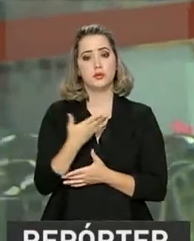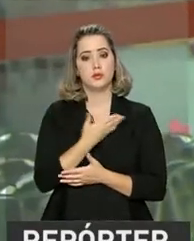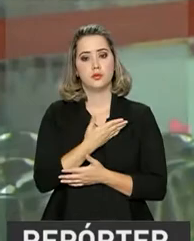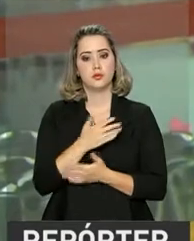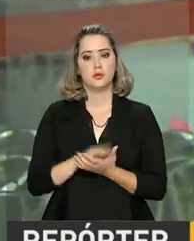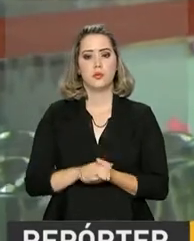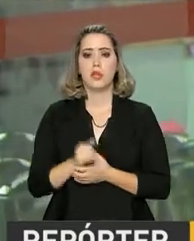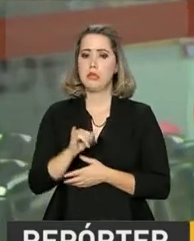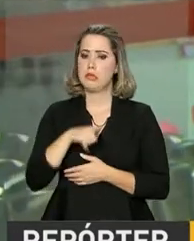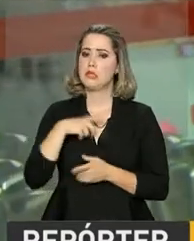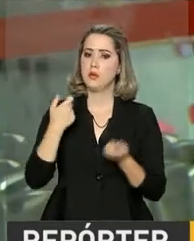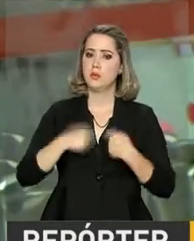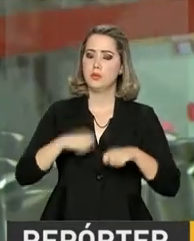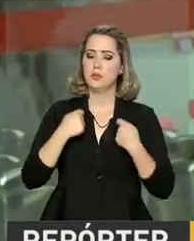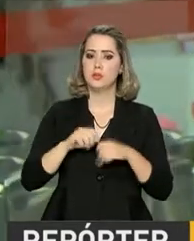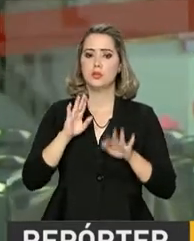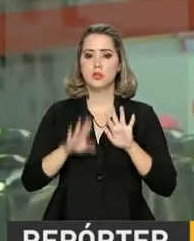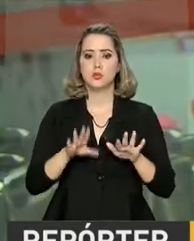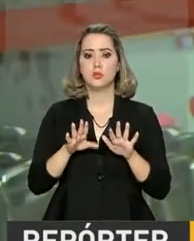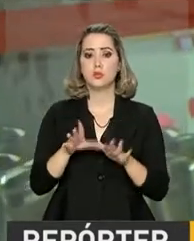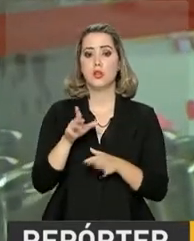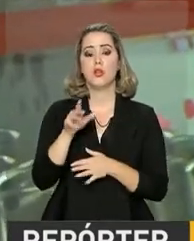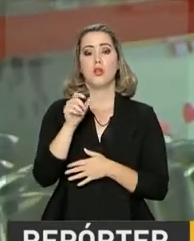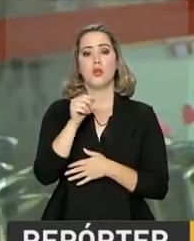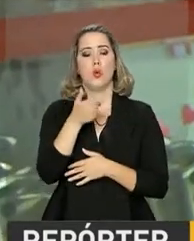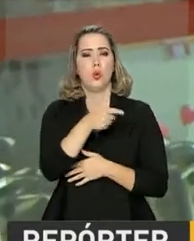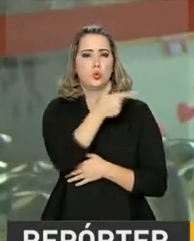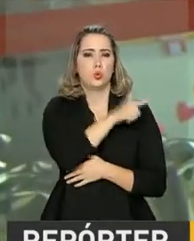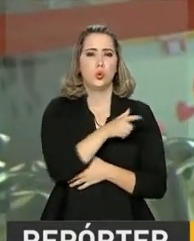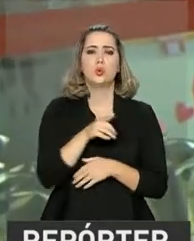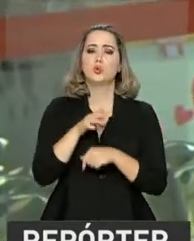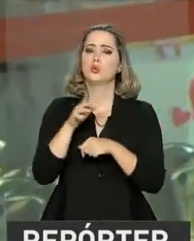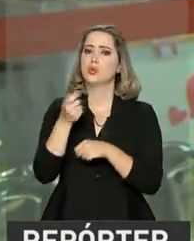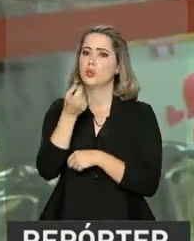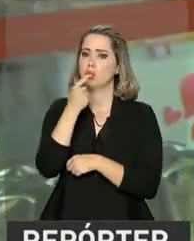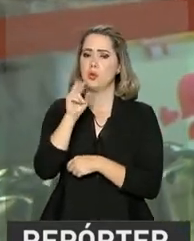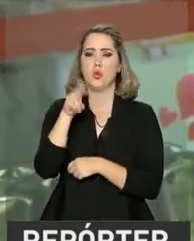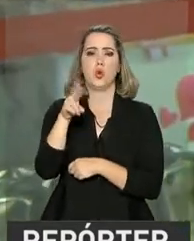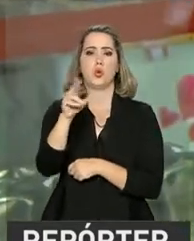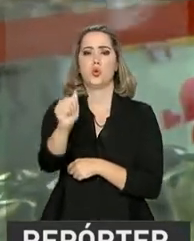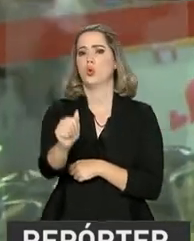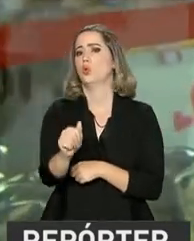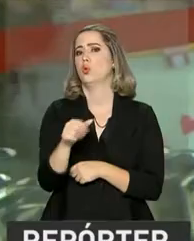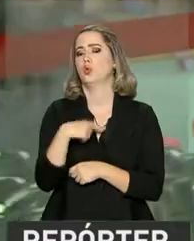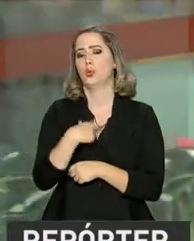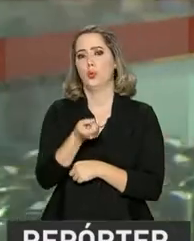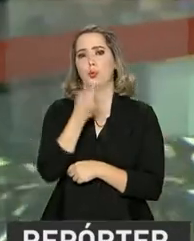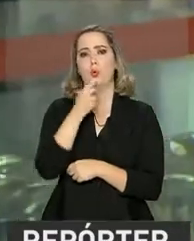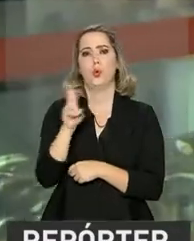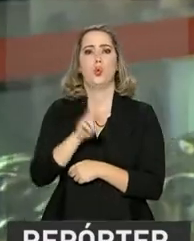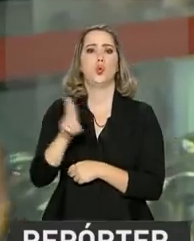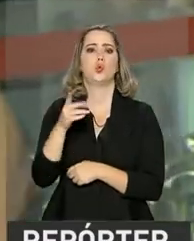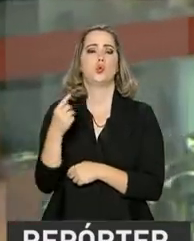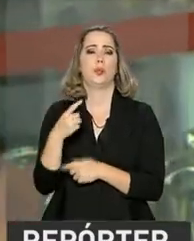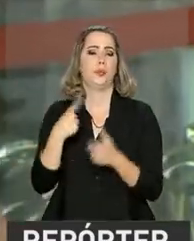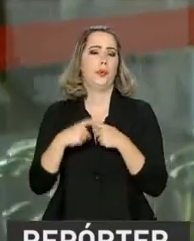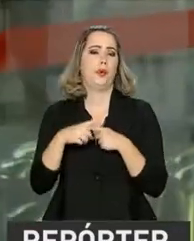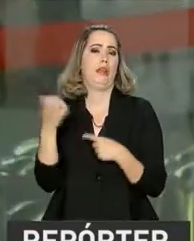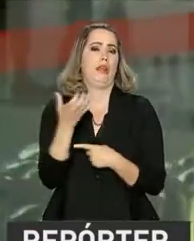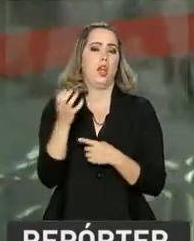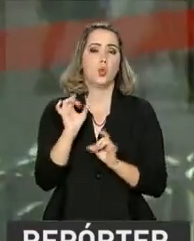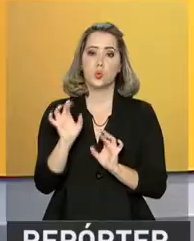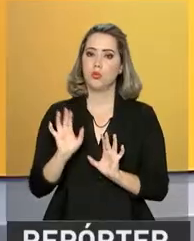com certeza um antibiótico antiinflamatório e jamais tomou jamais tomou por conta própria não